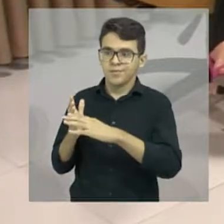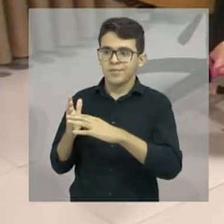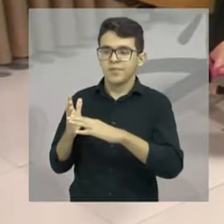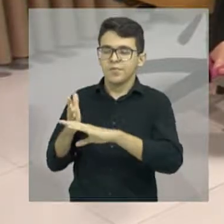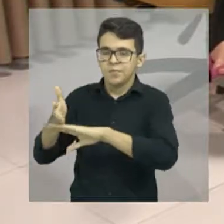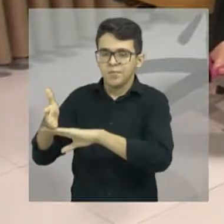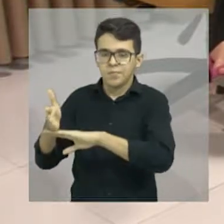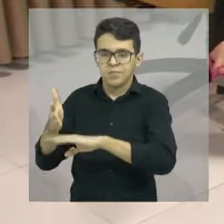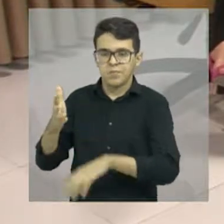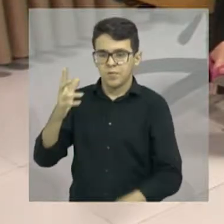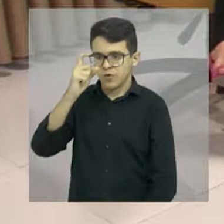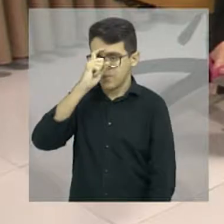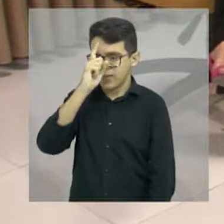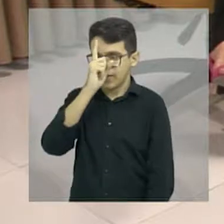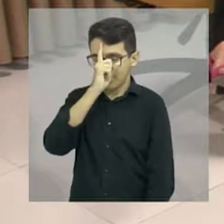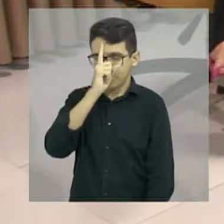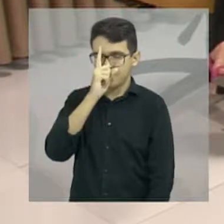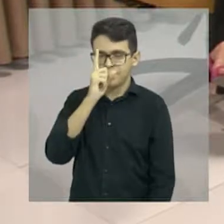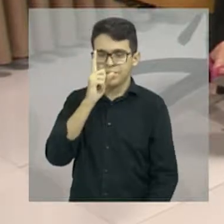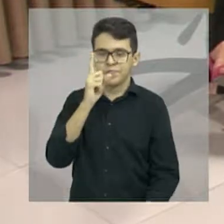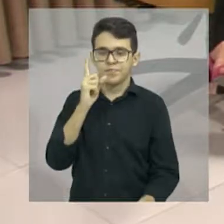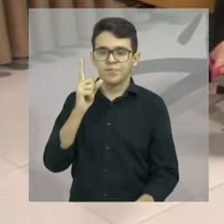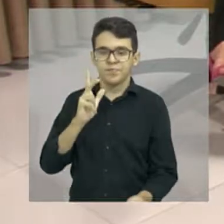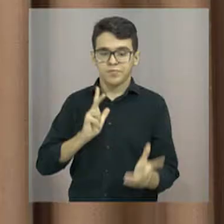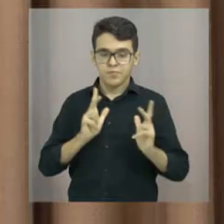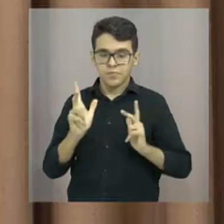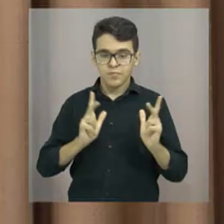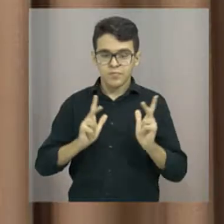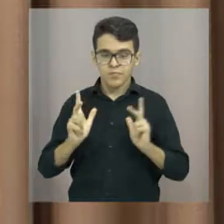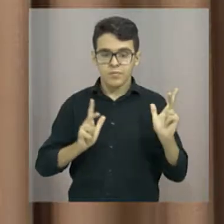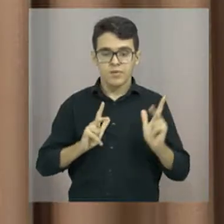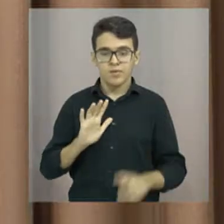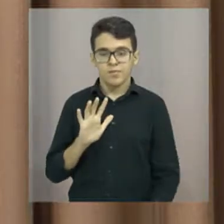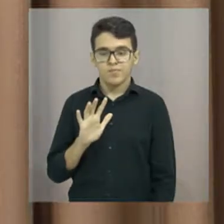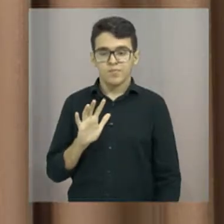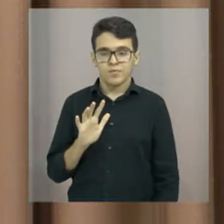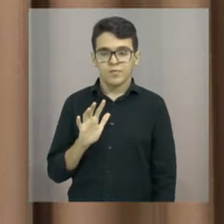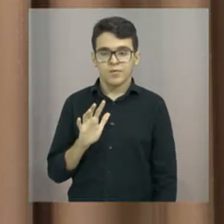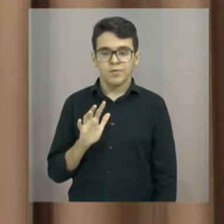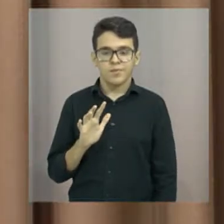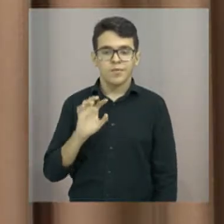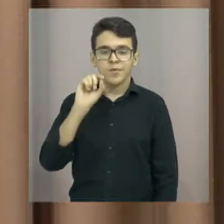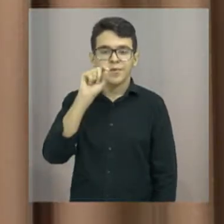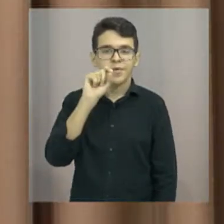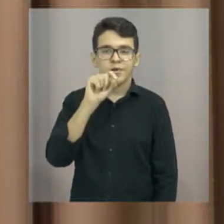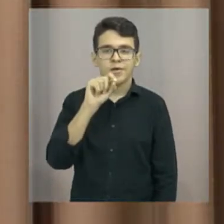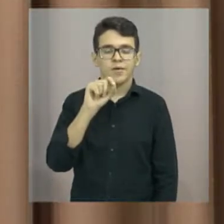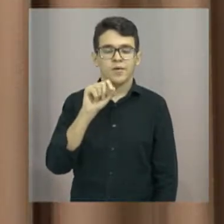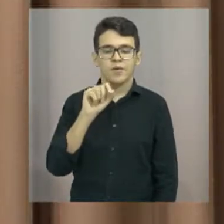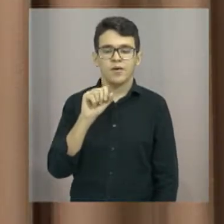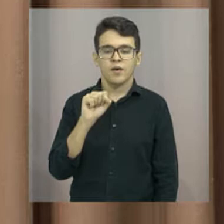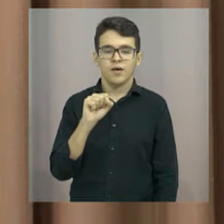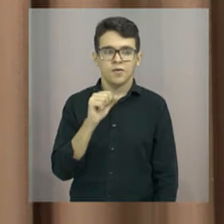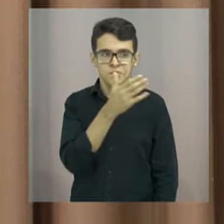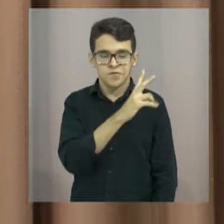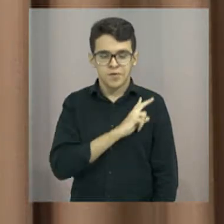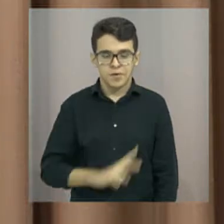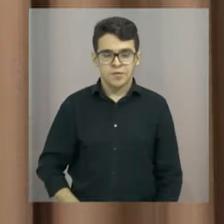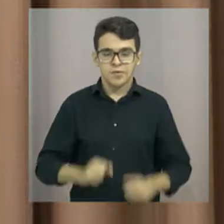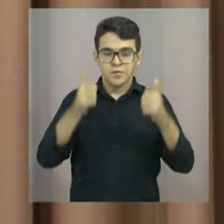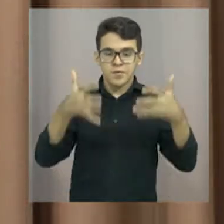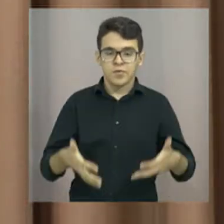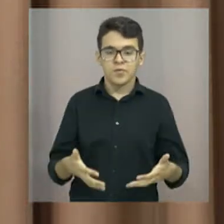atender, né, vereador? Afinal de contas, doença que não escolhe classe social, não escolhe raça, cor, não escolhe